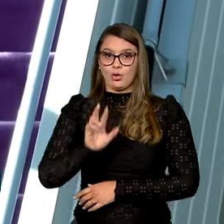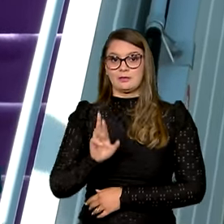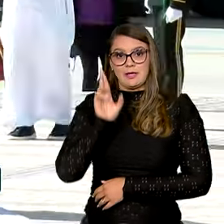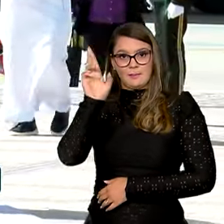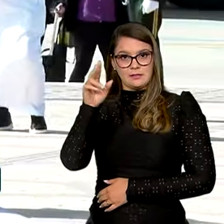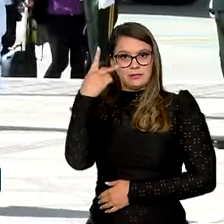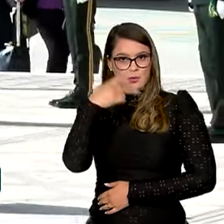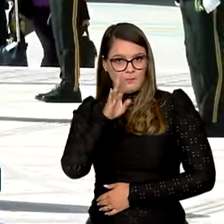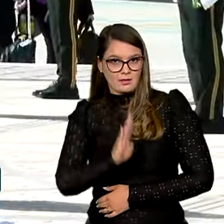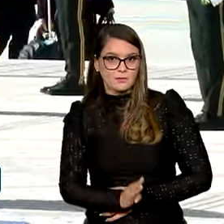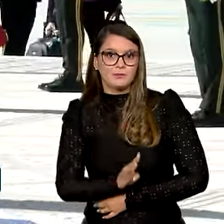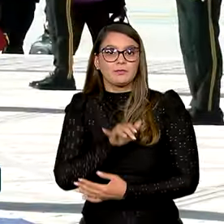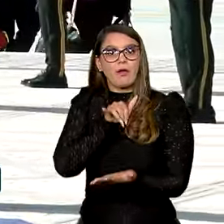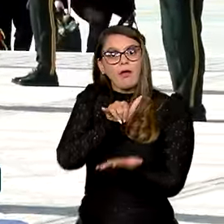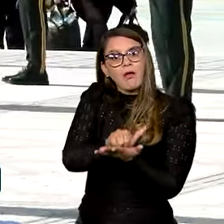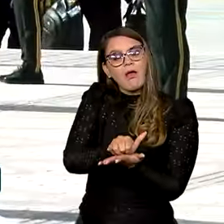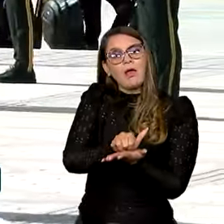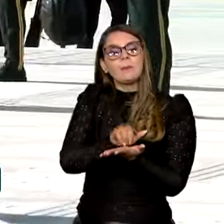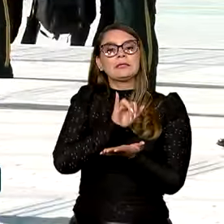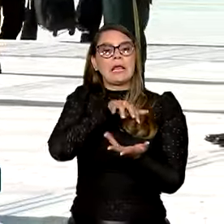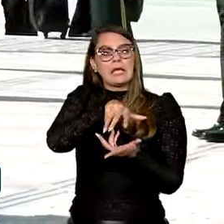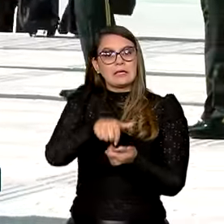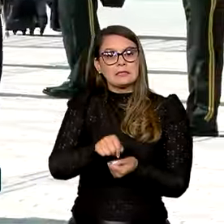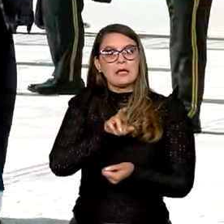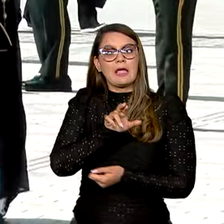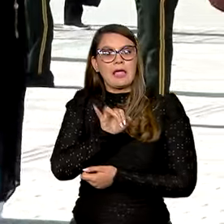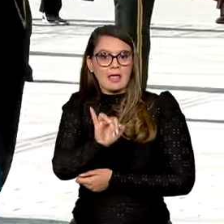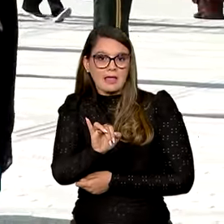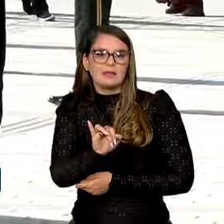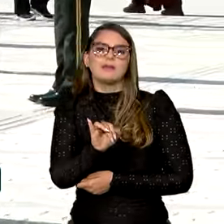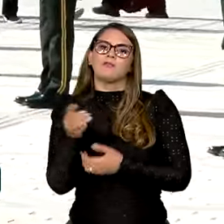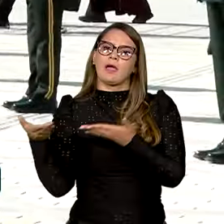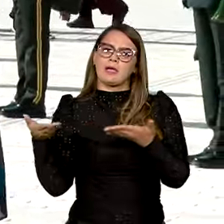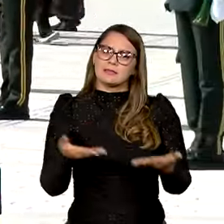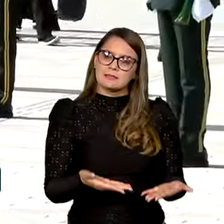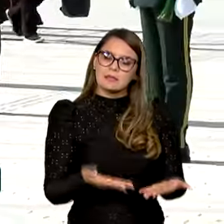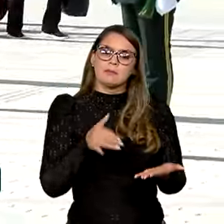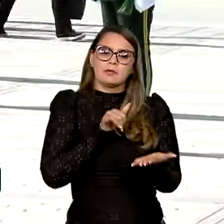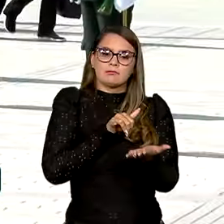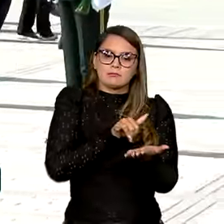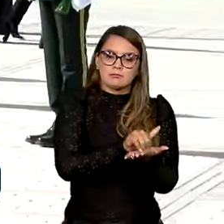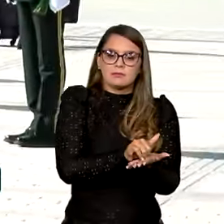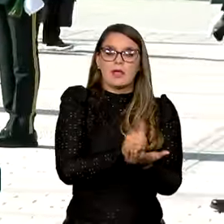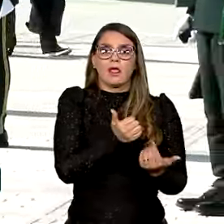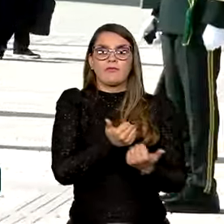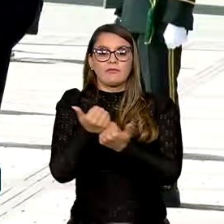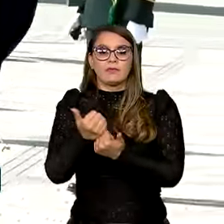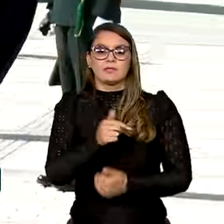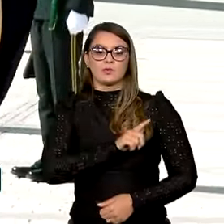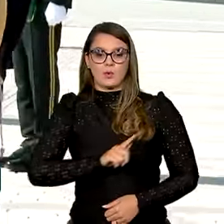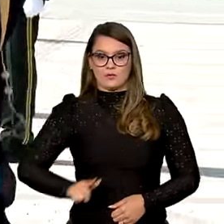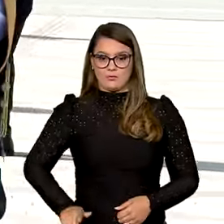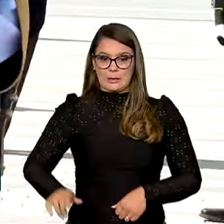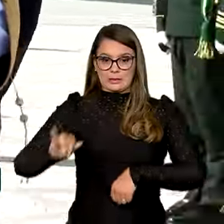brasileiras ele pousou no aeroporto internacional rei khalid e foi recebido no terminal real pelo vice-governador da